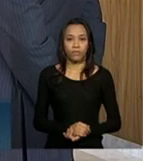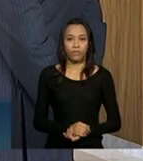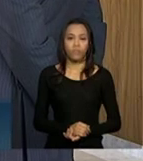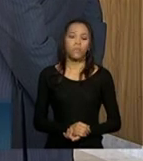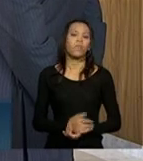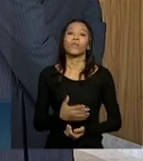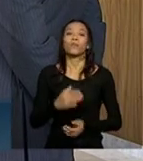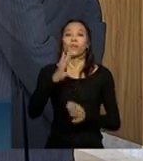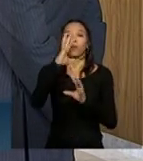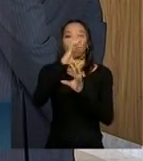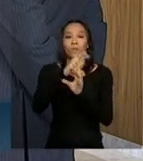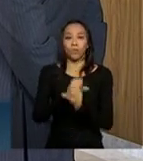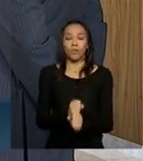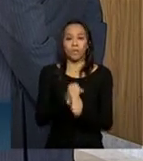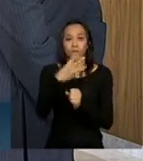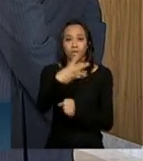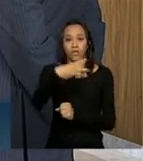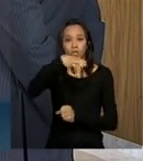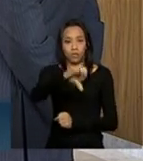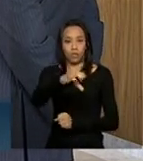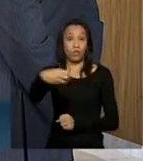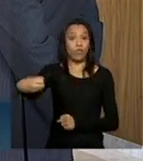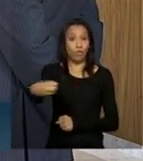São 32 novos embaixadores